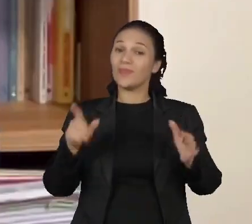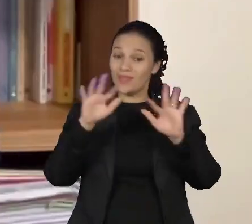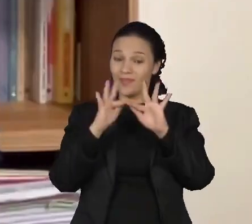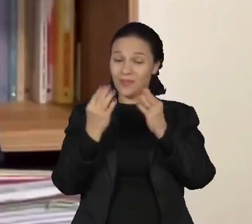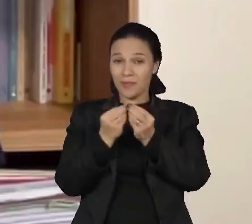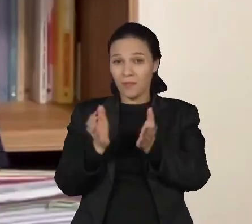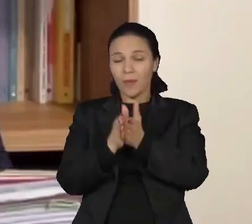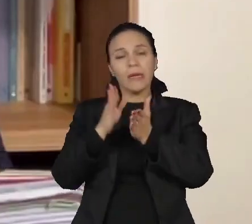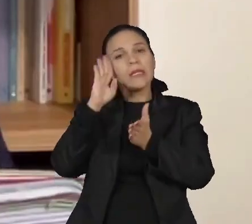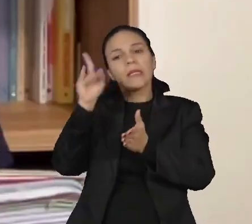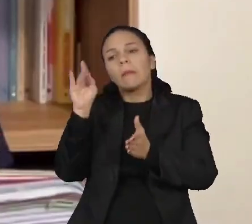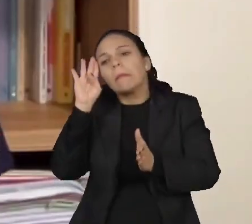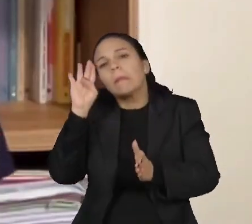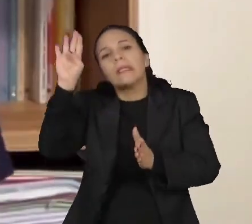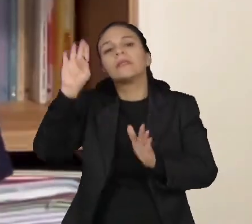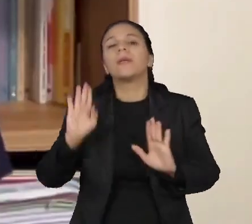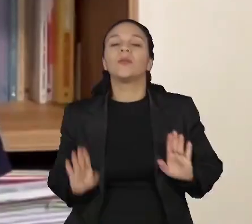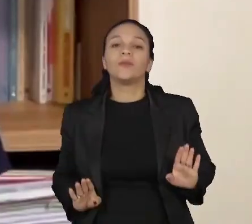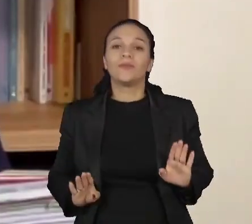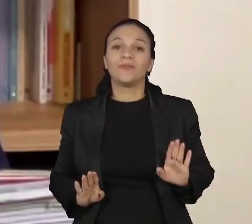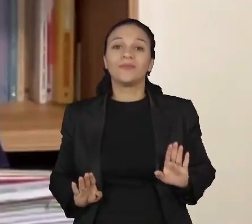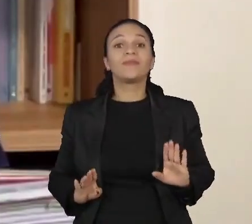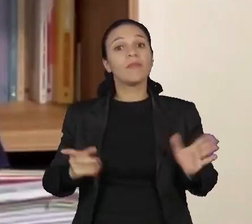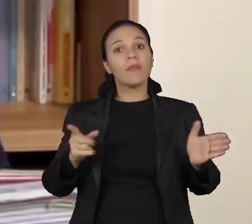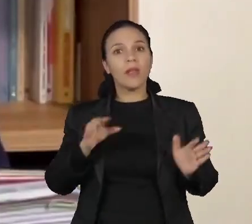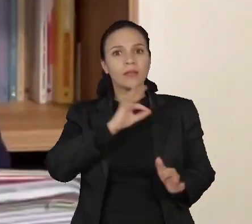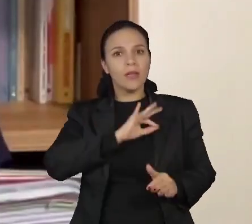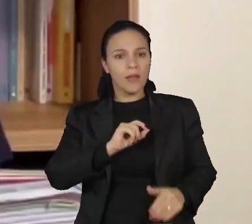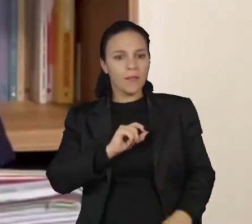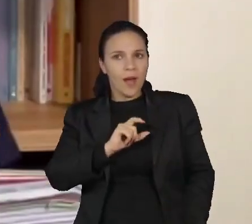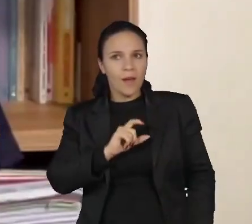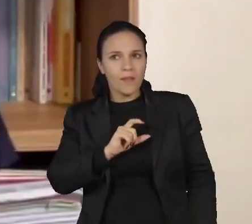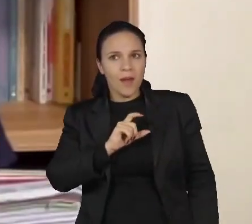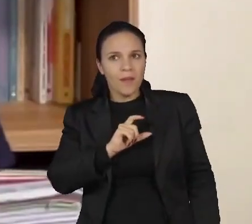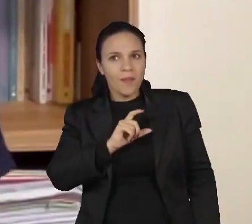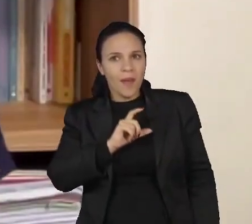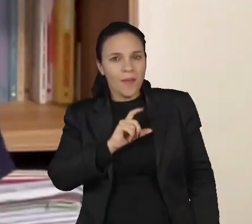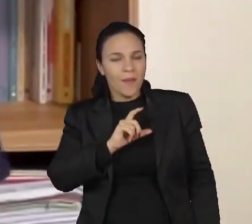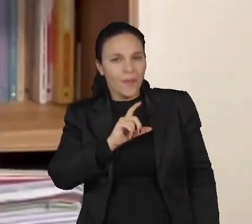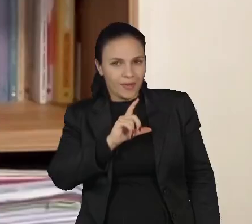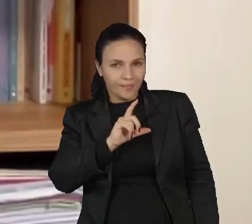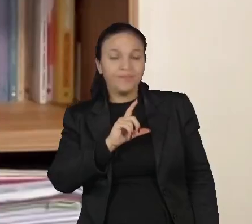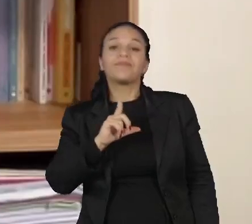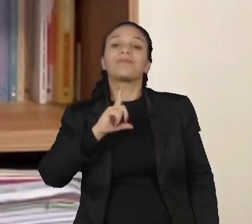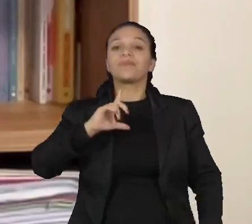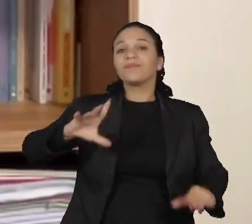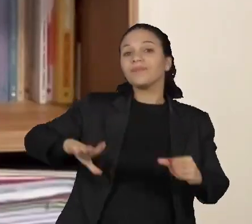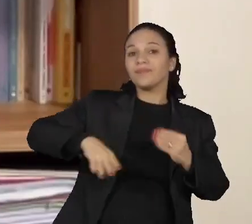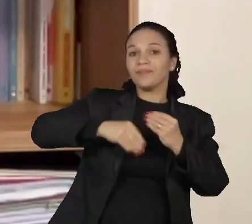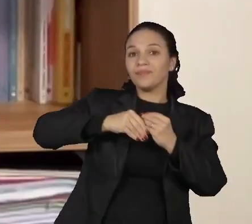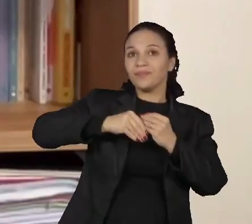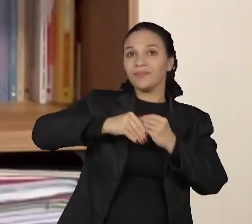tenta garantir o essencial. Conforme a renda vai subindo, vai entrando